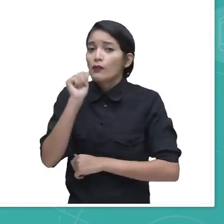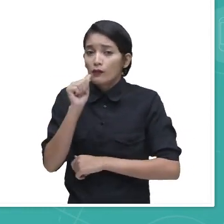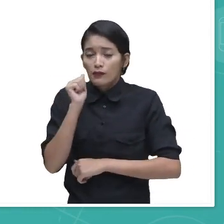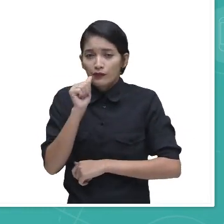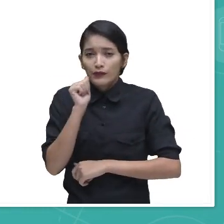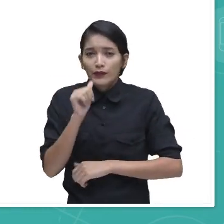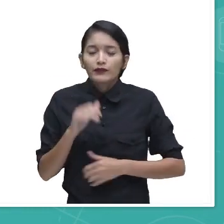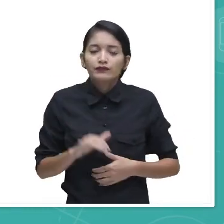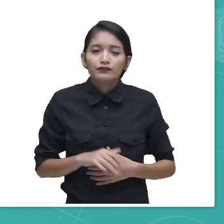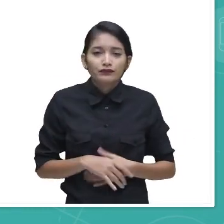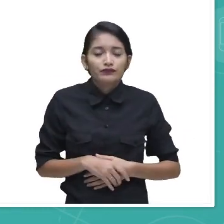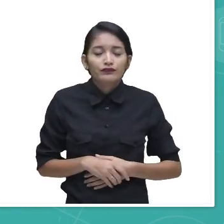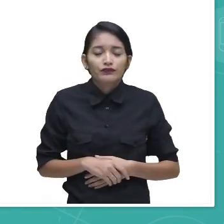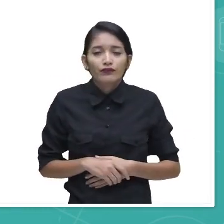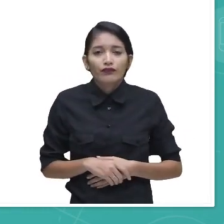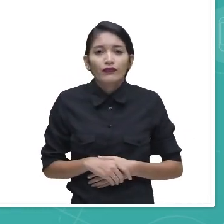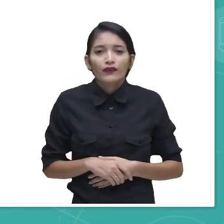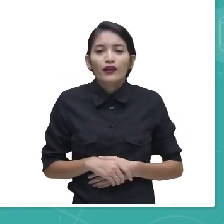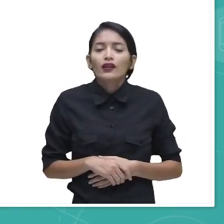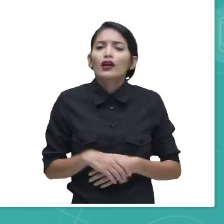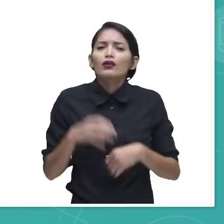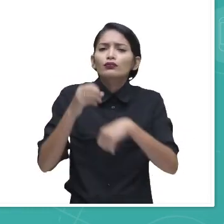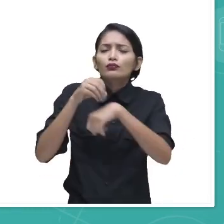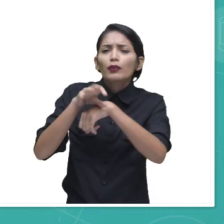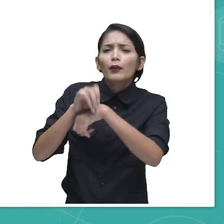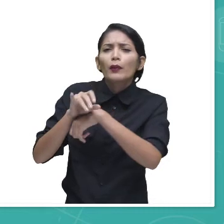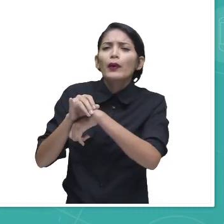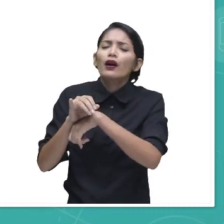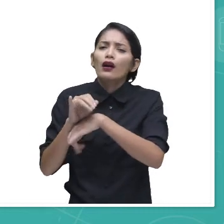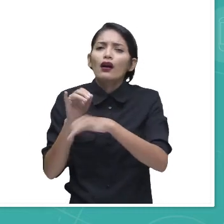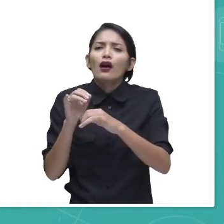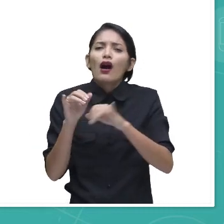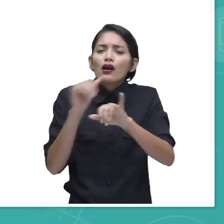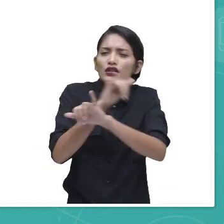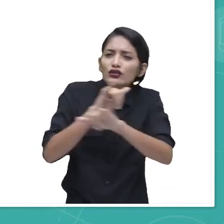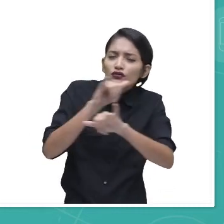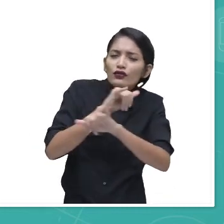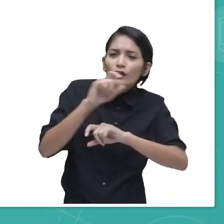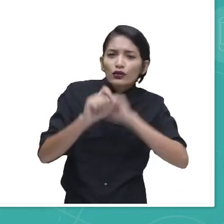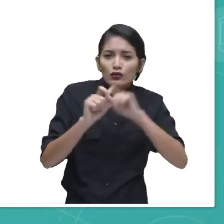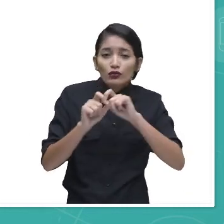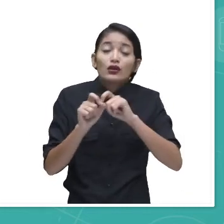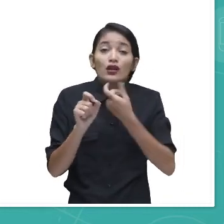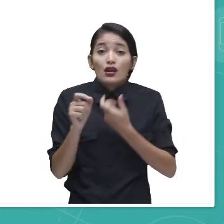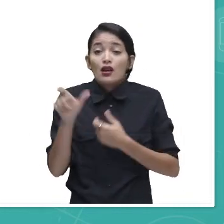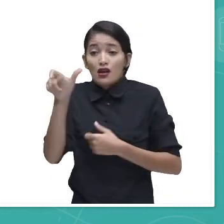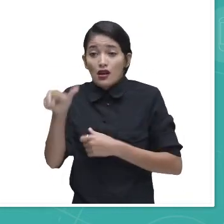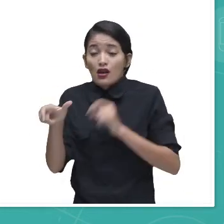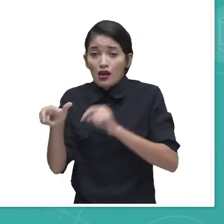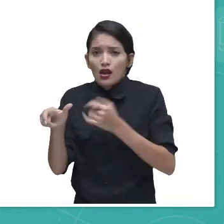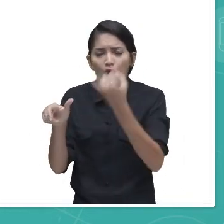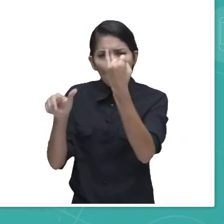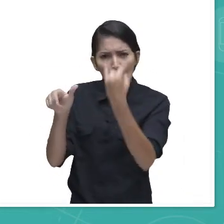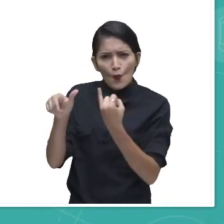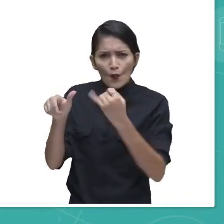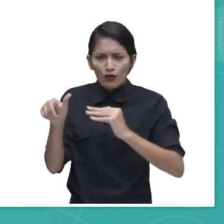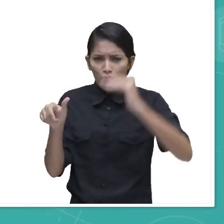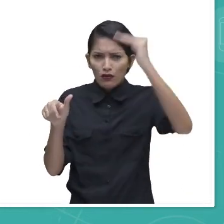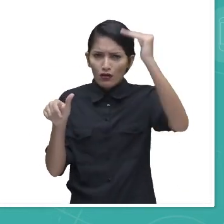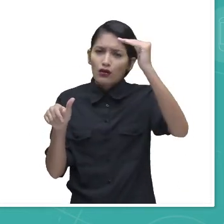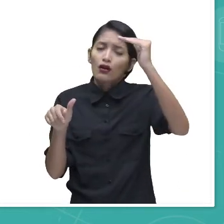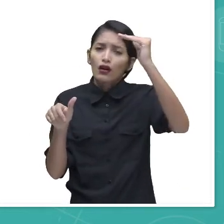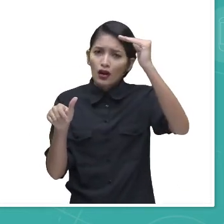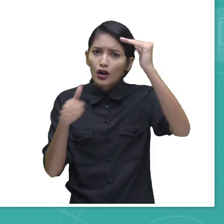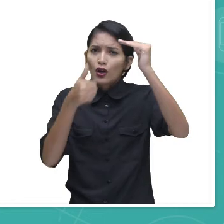e ele está dando algumas informações importantes sobre ela, ó. Ela era magra, alta,